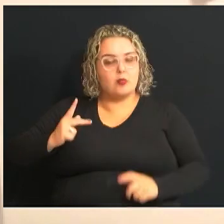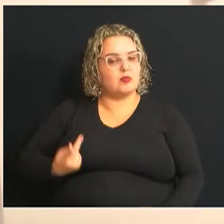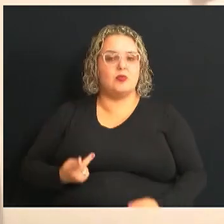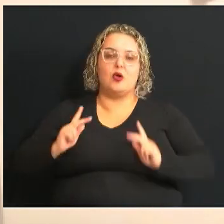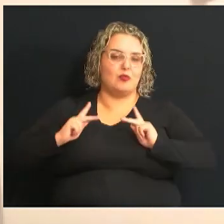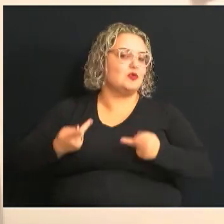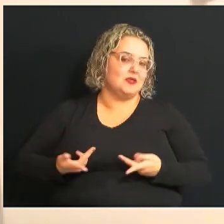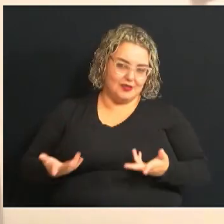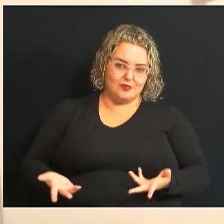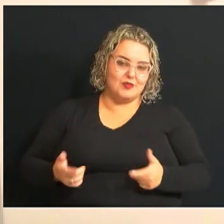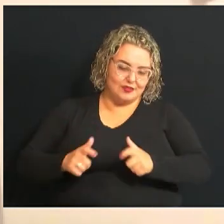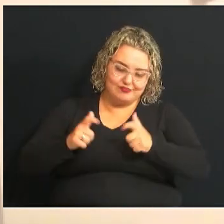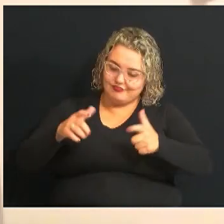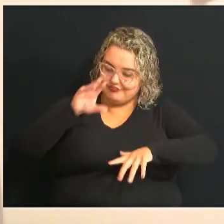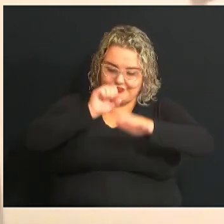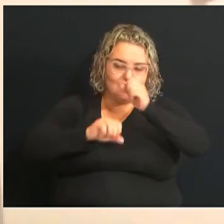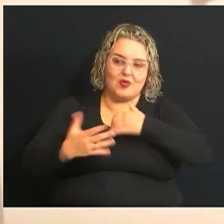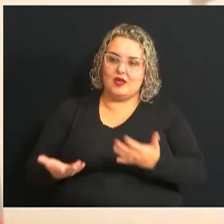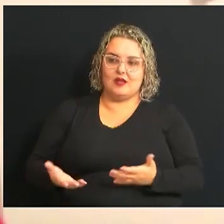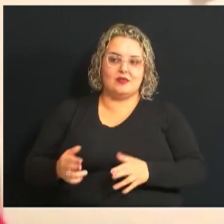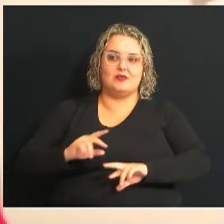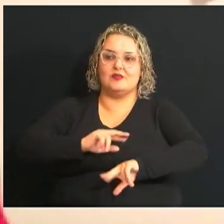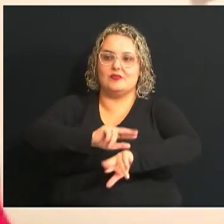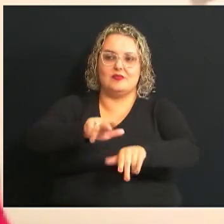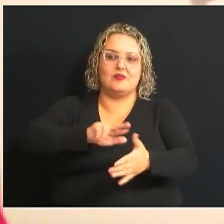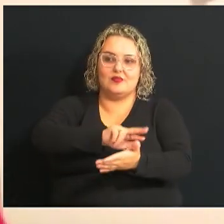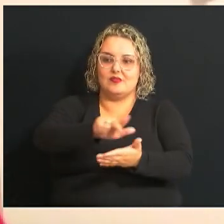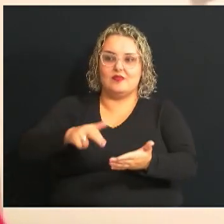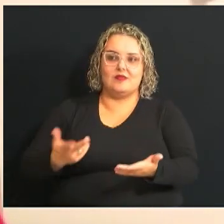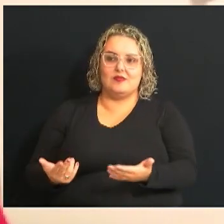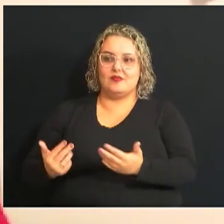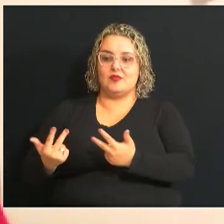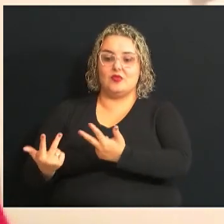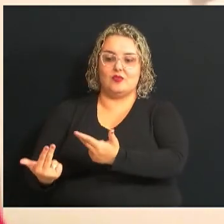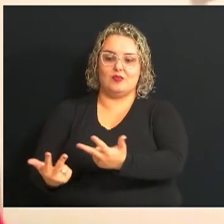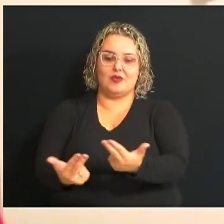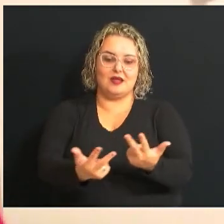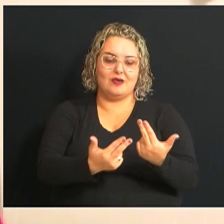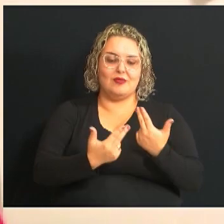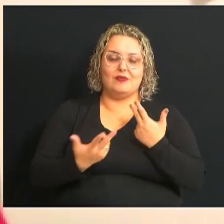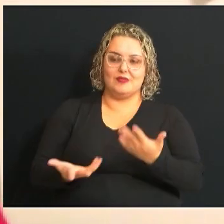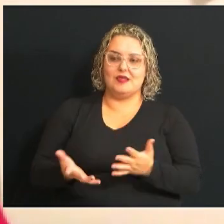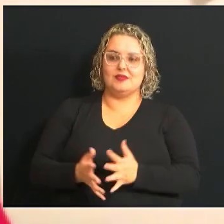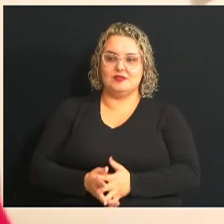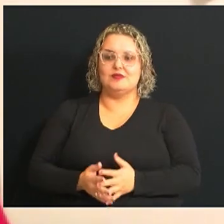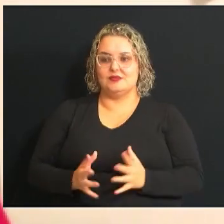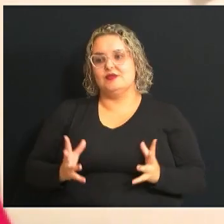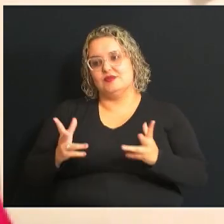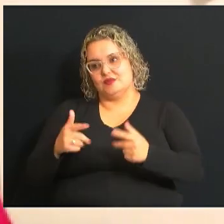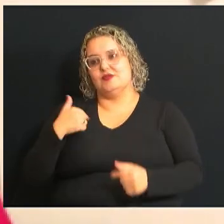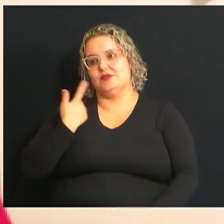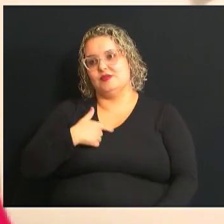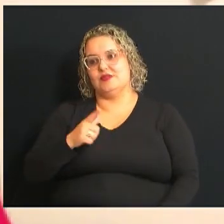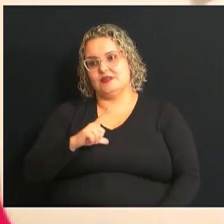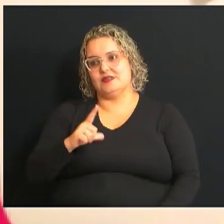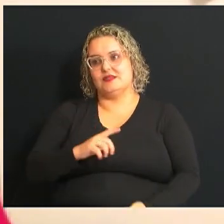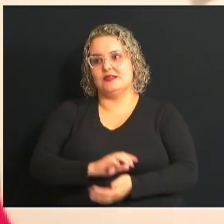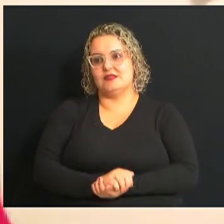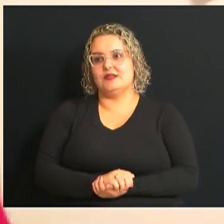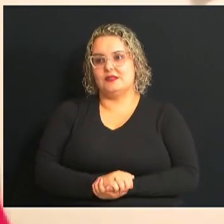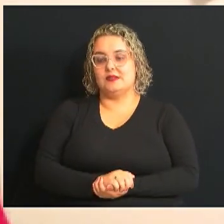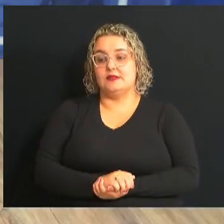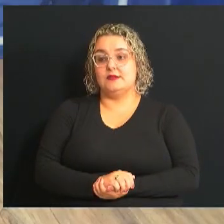sobre isso, sobre a diversidade, sobre a similaridade que todos nós temos. Sobre o seu